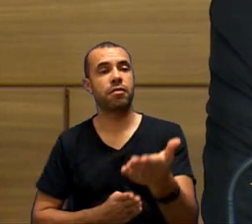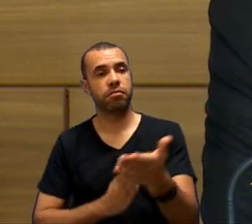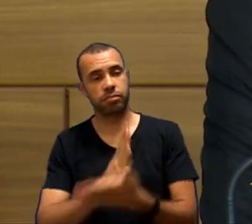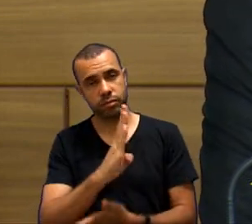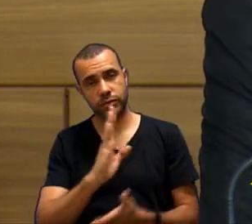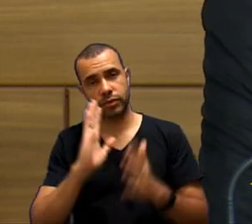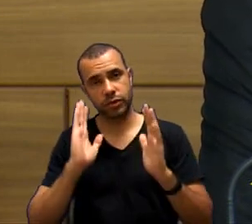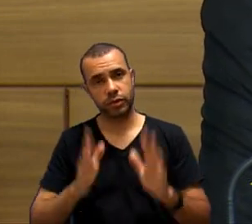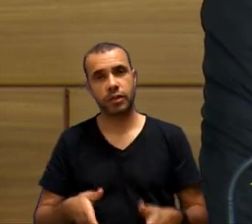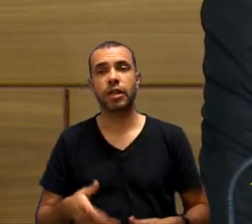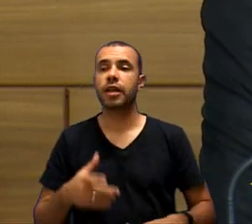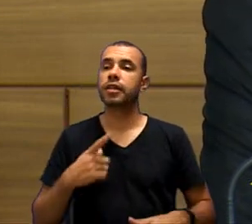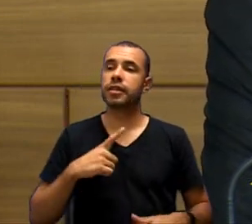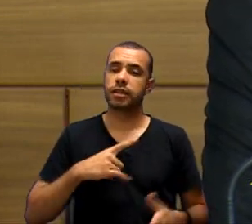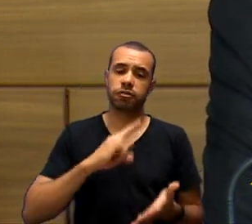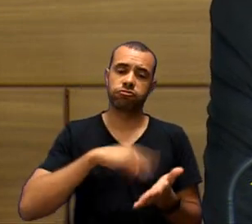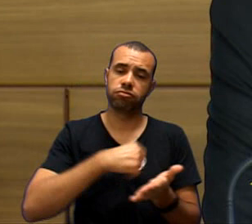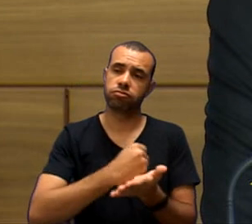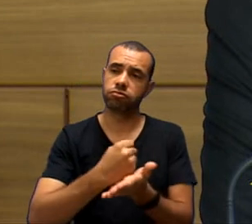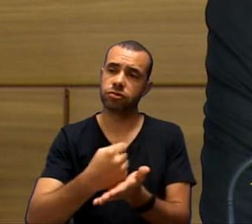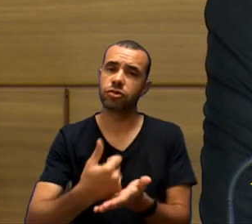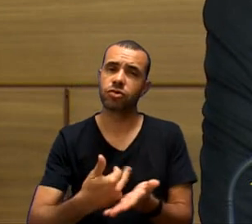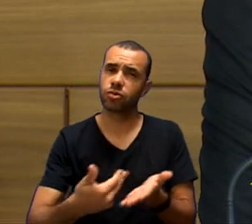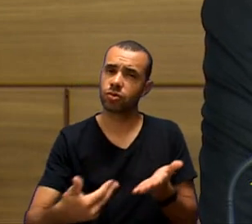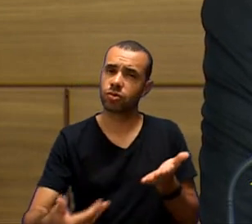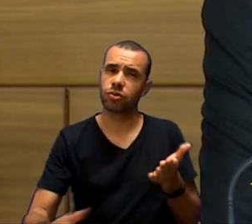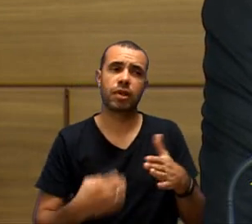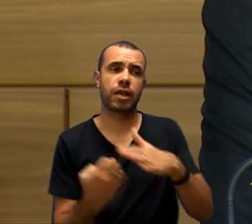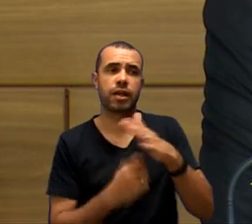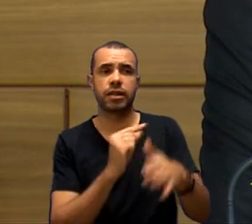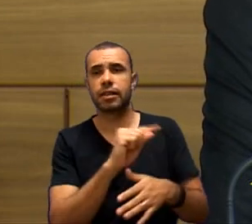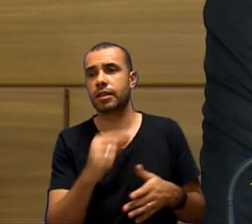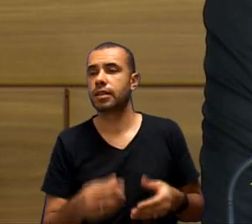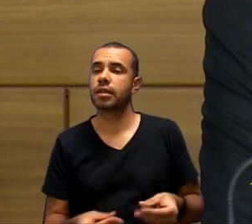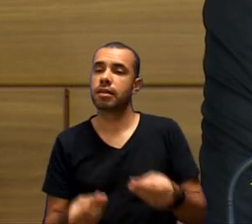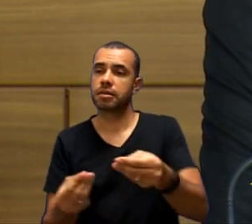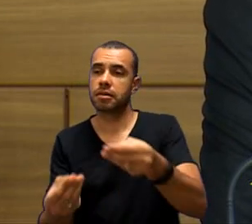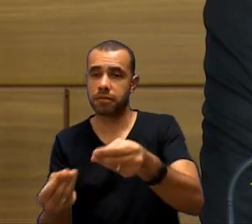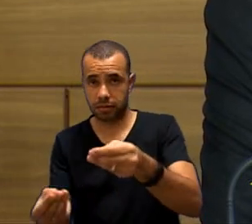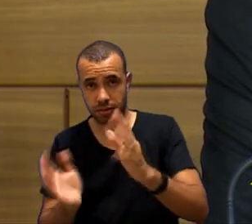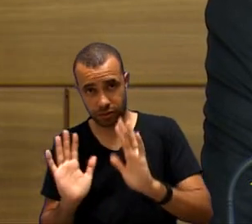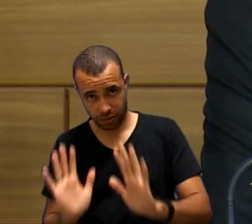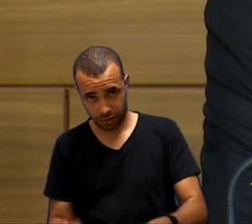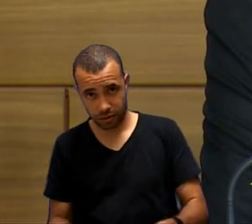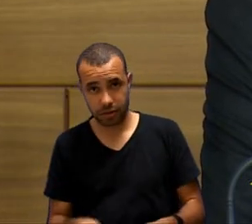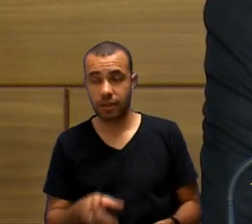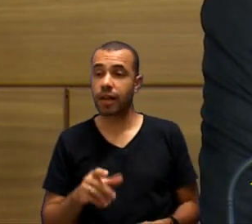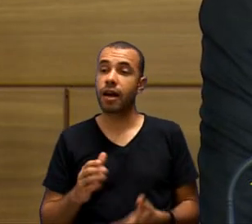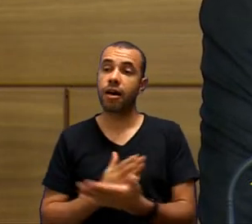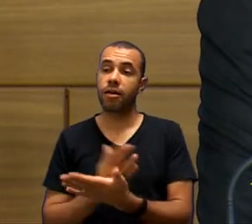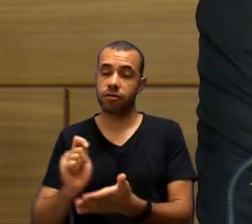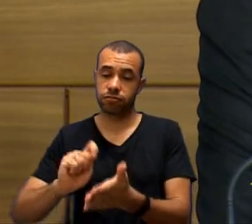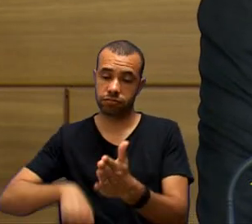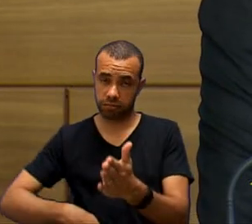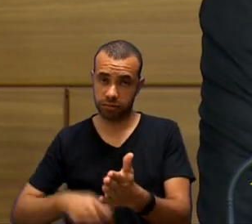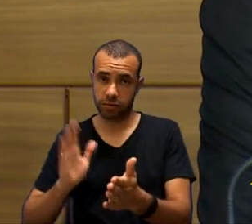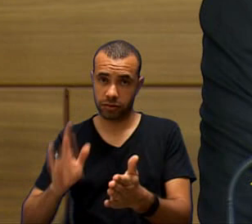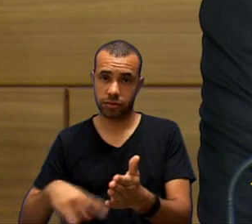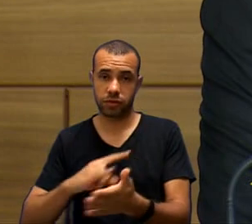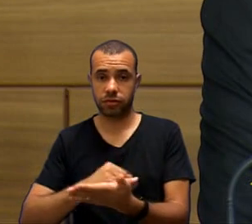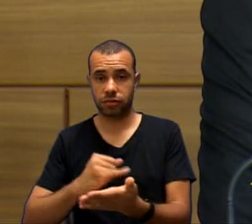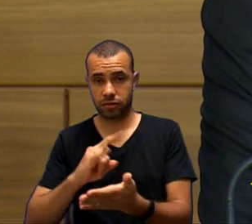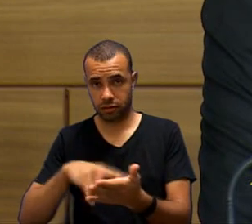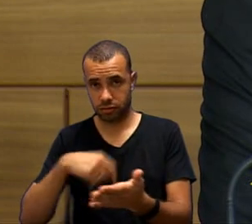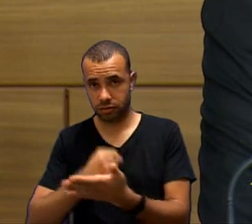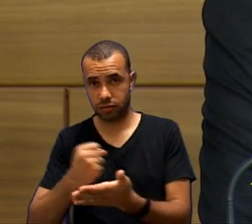recebeu todas as licitações... Está tudo certo, agora assinatura já de algumas, já com contrato, já assinado o contrato com